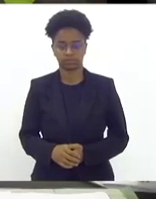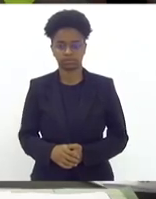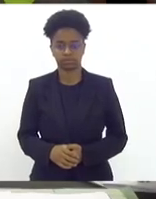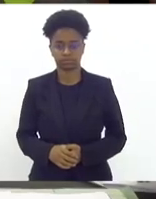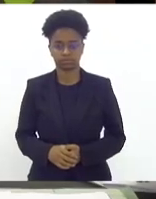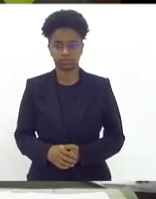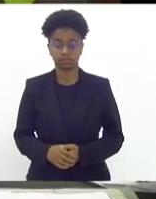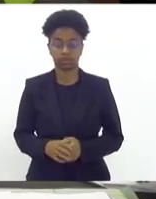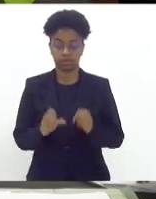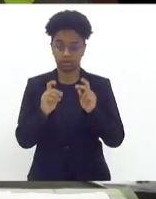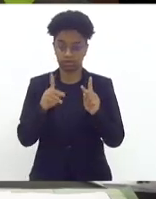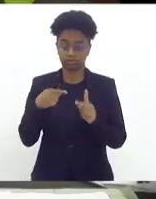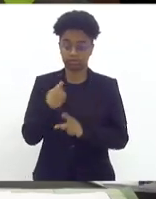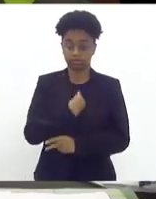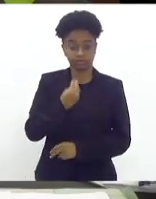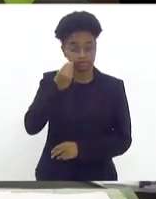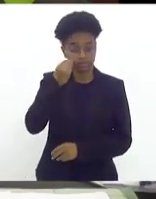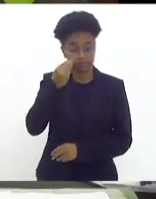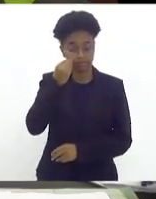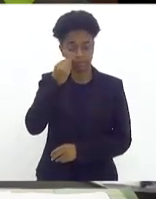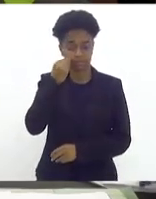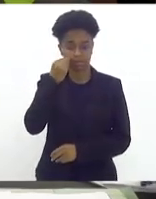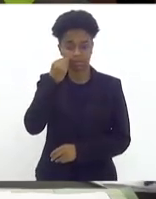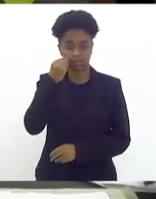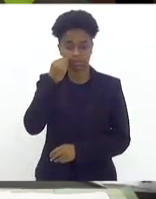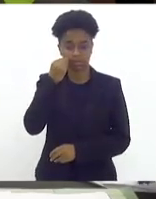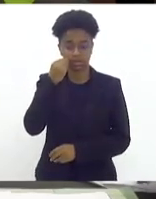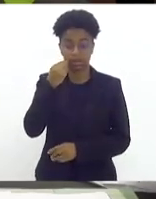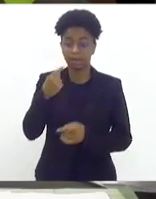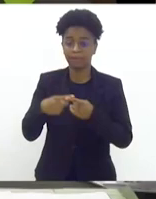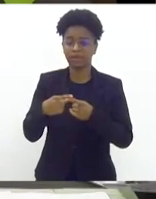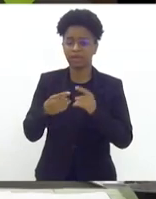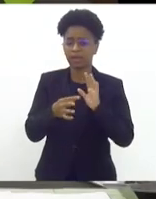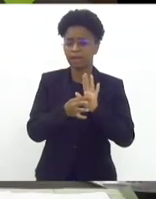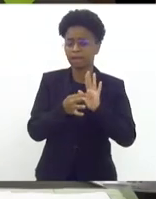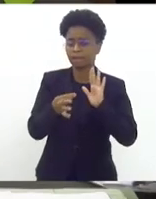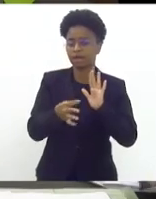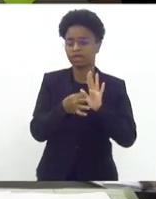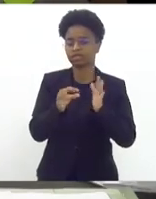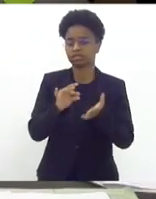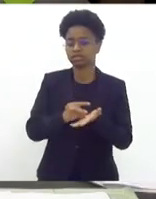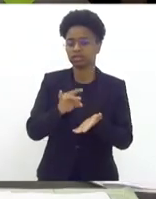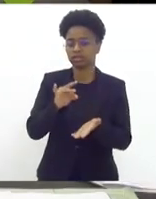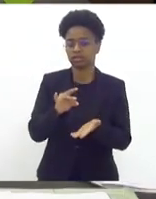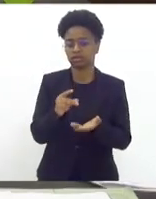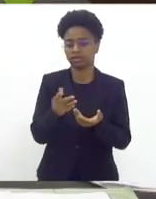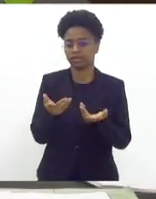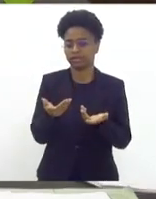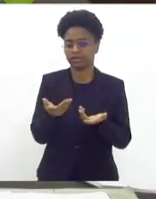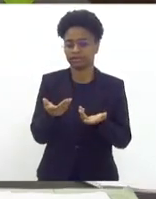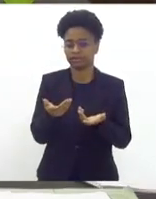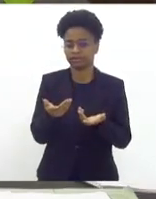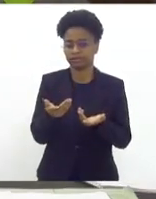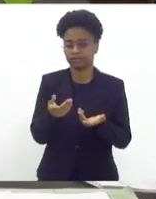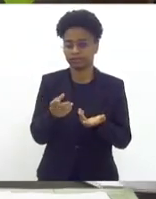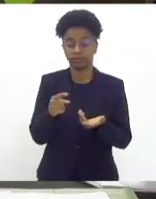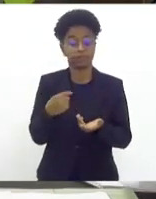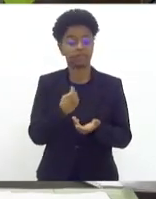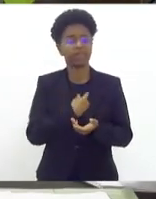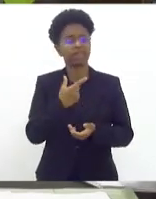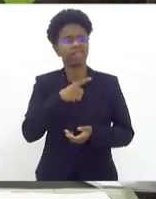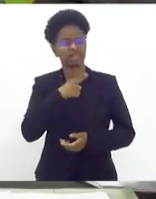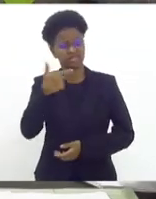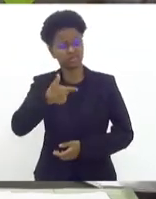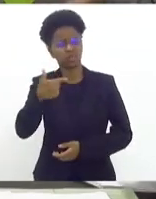Cara, vamos tentar chegar um. Porque na verdade o parecer original é. Ele... O presidente vai em segunda ainda.